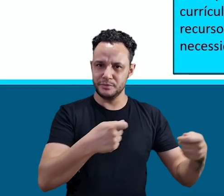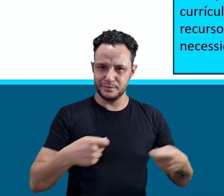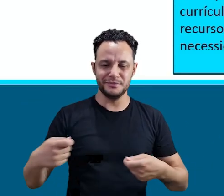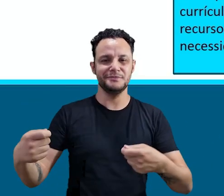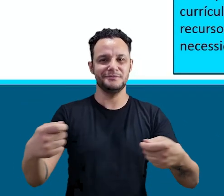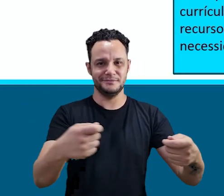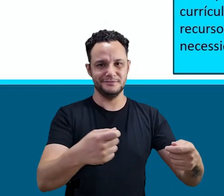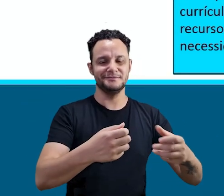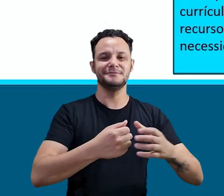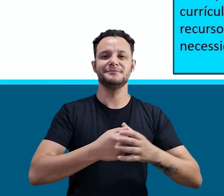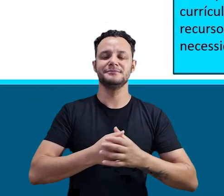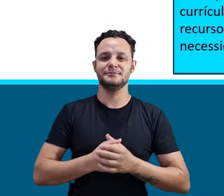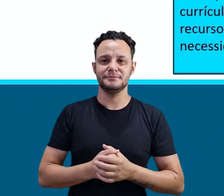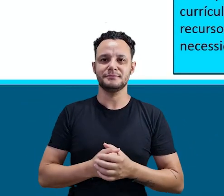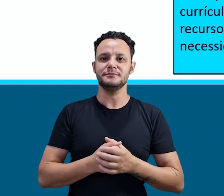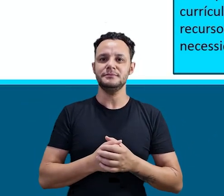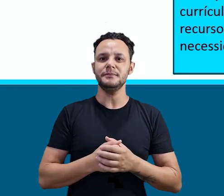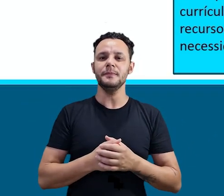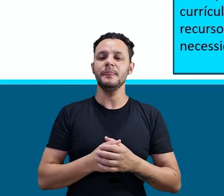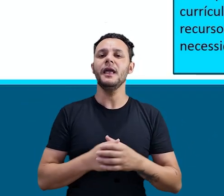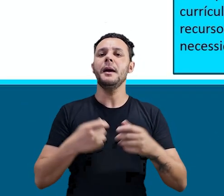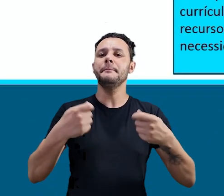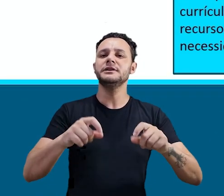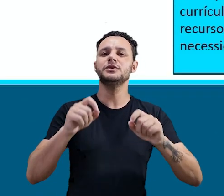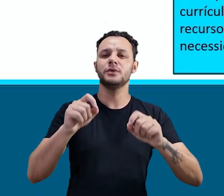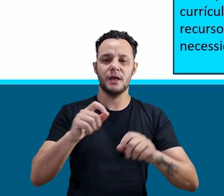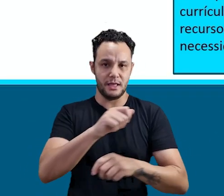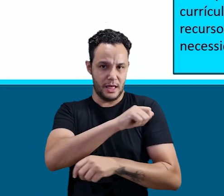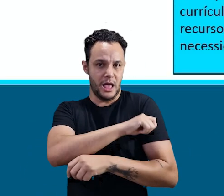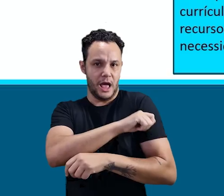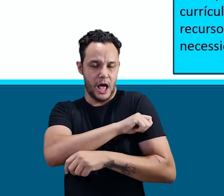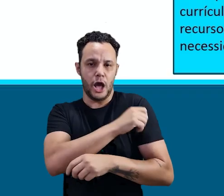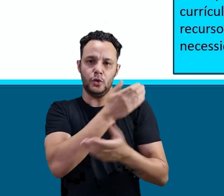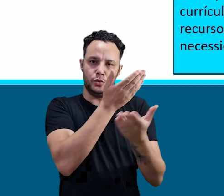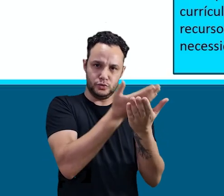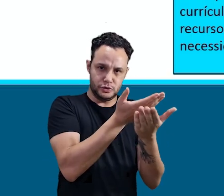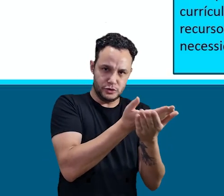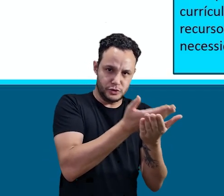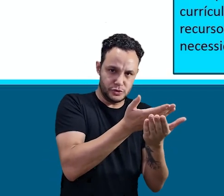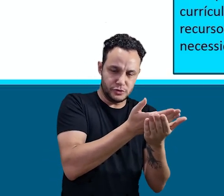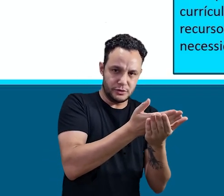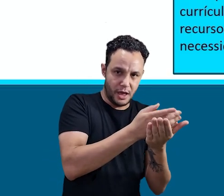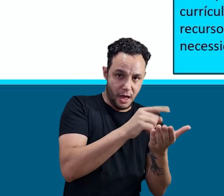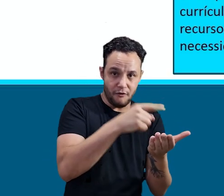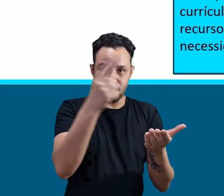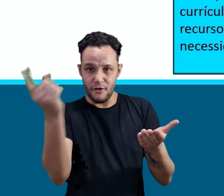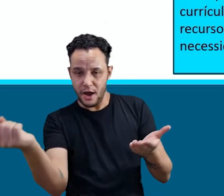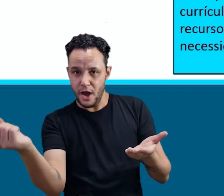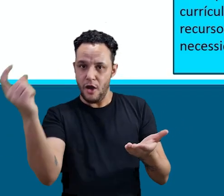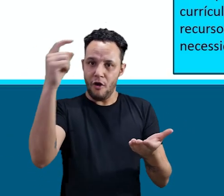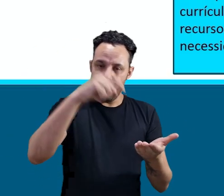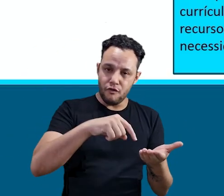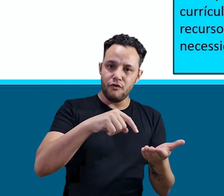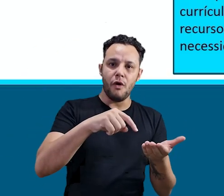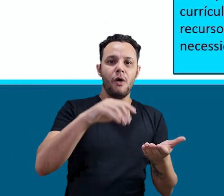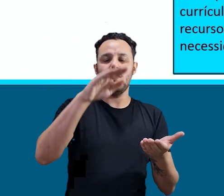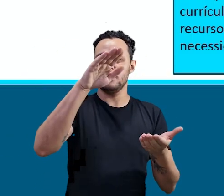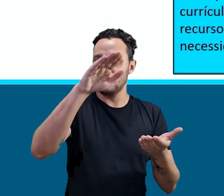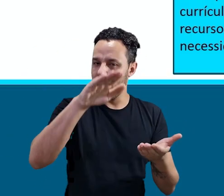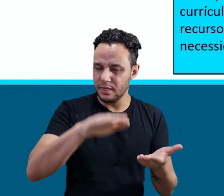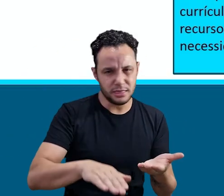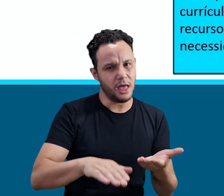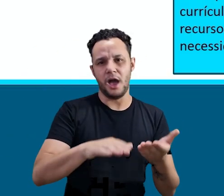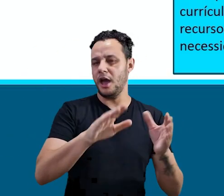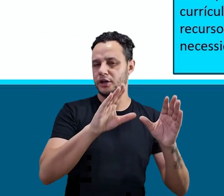importante que todas elas tenham, né? E, de preferência, no contraturno do horário escolar, isso é realizado em articulação